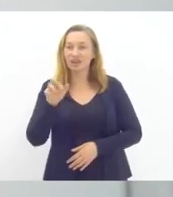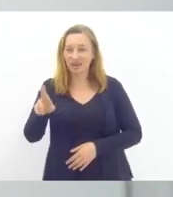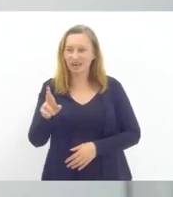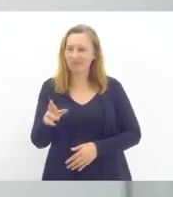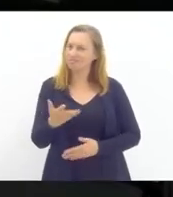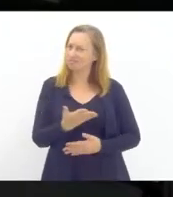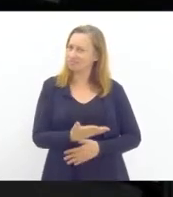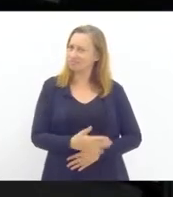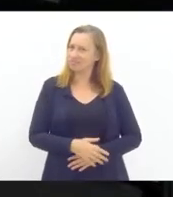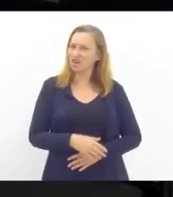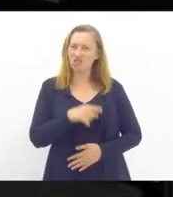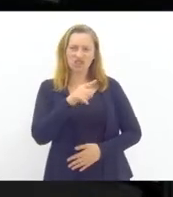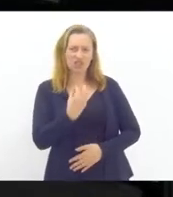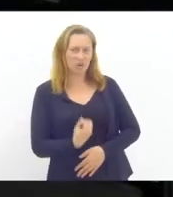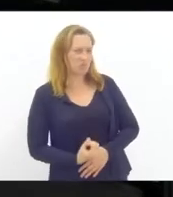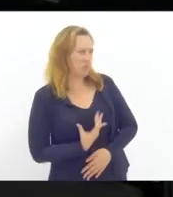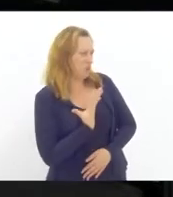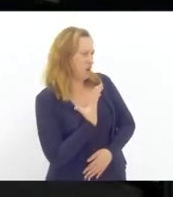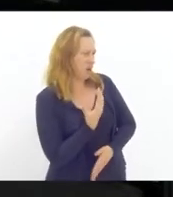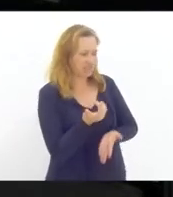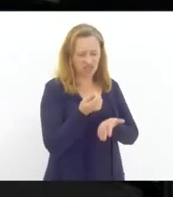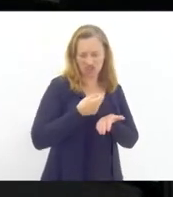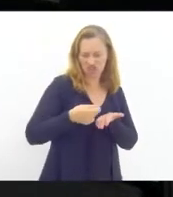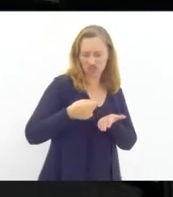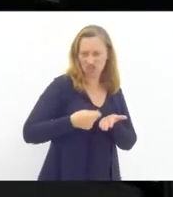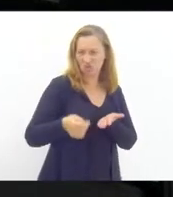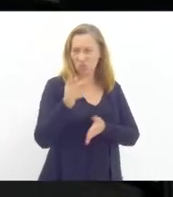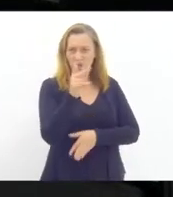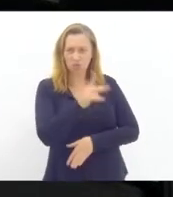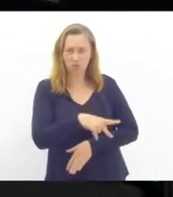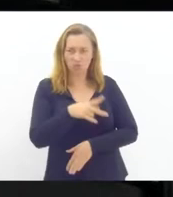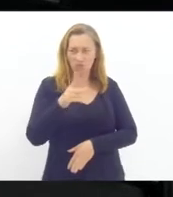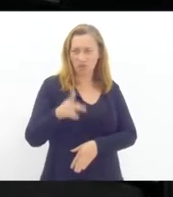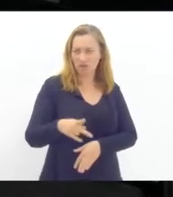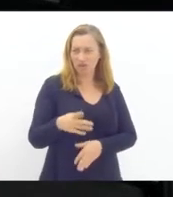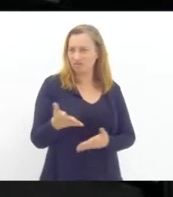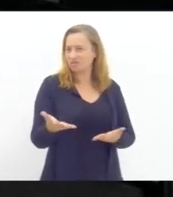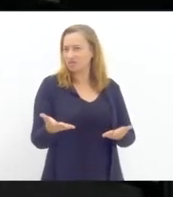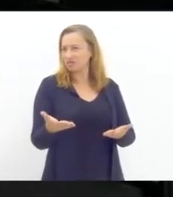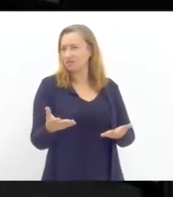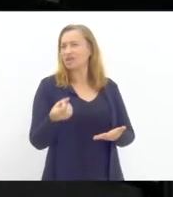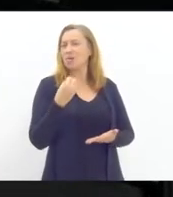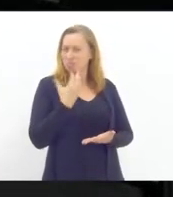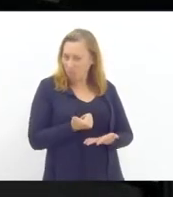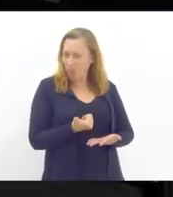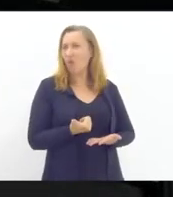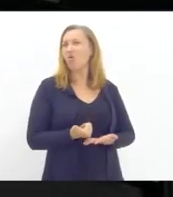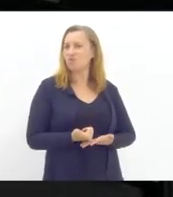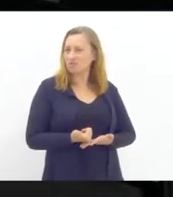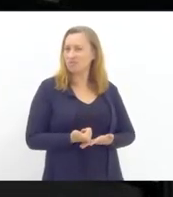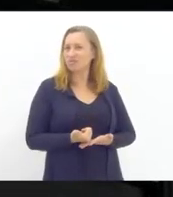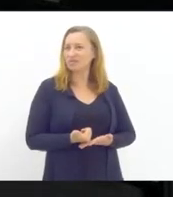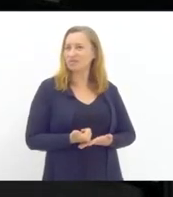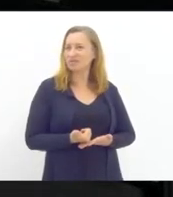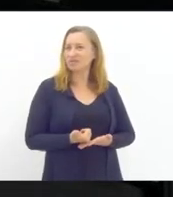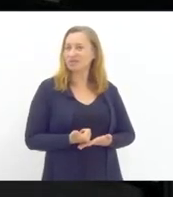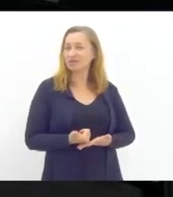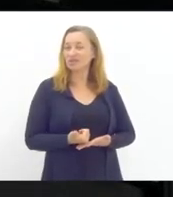se é poeta se escritor se a professor se você é bom para caramba